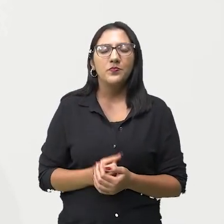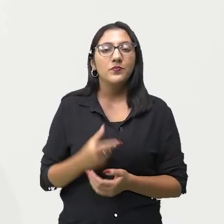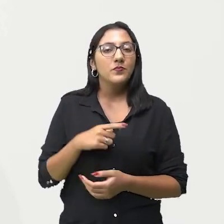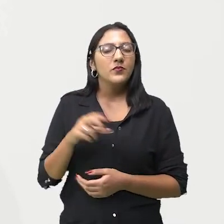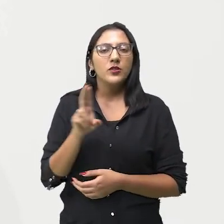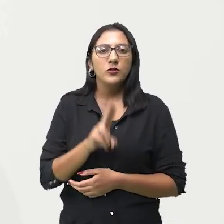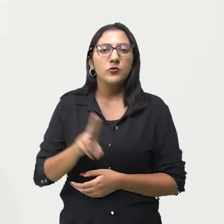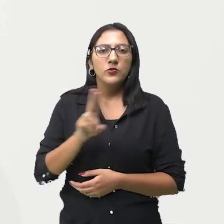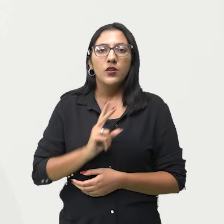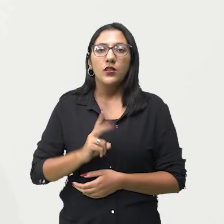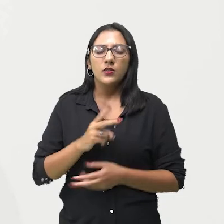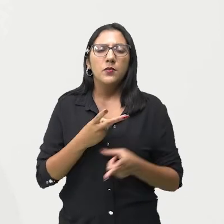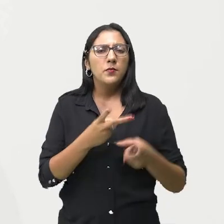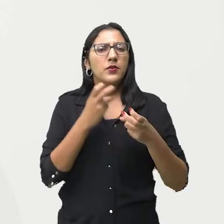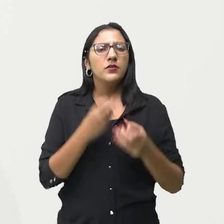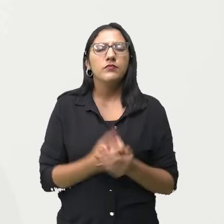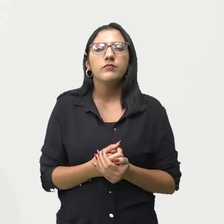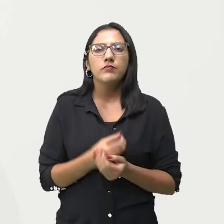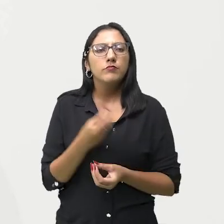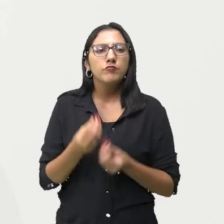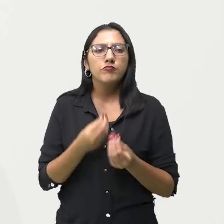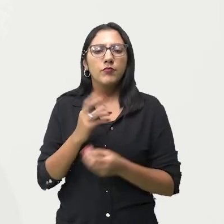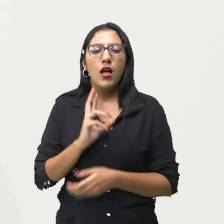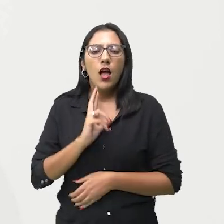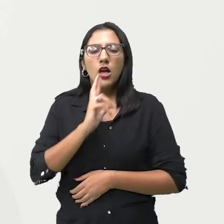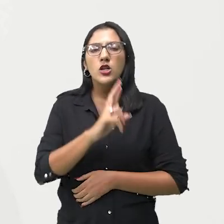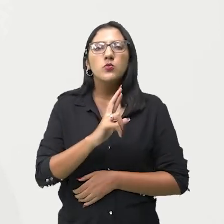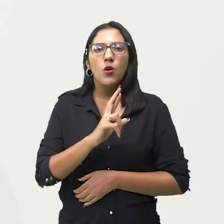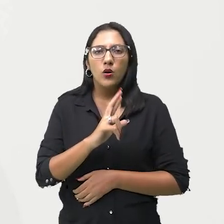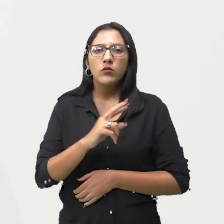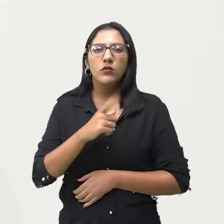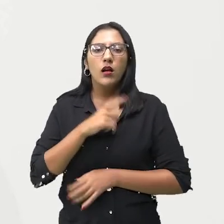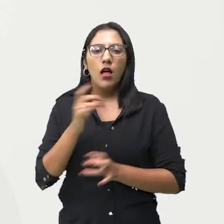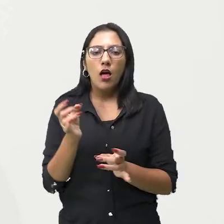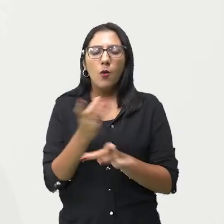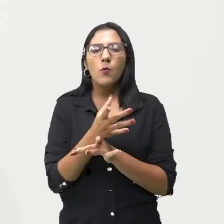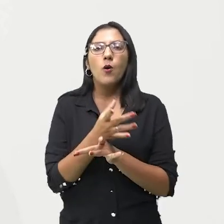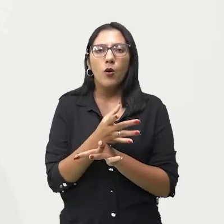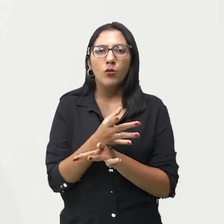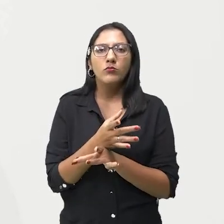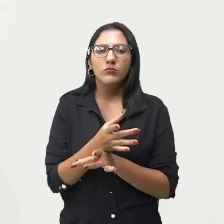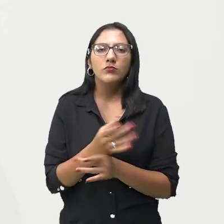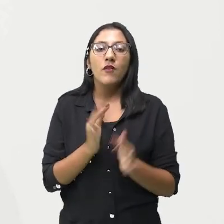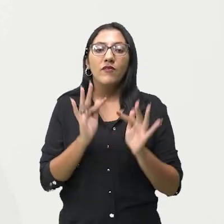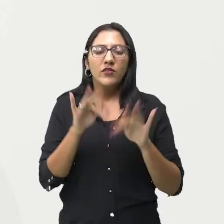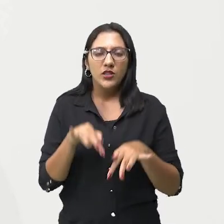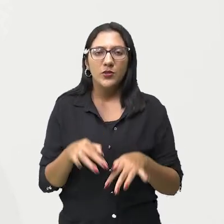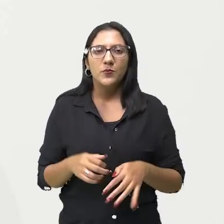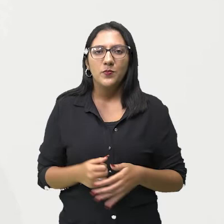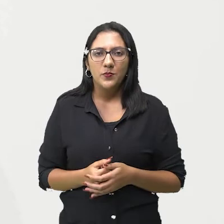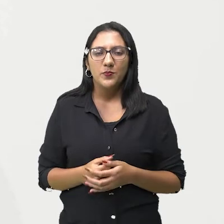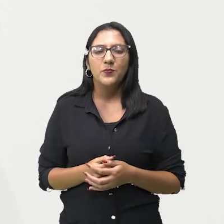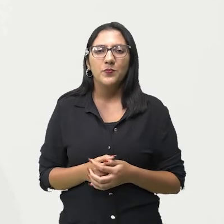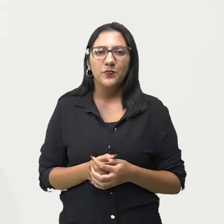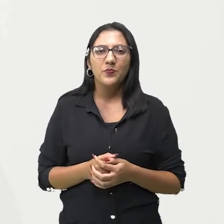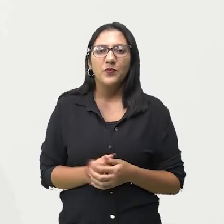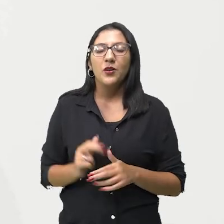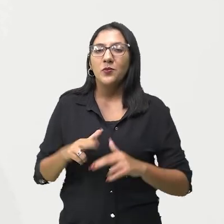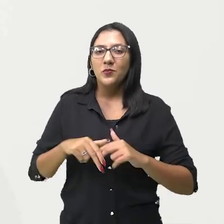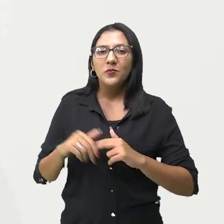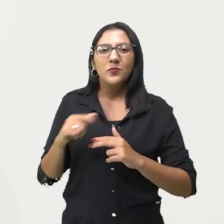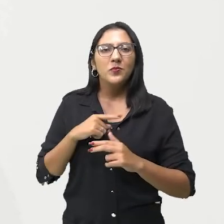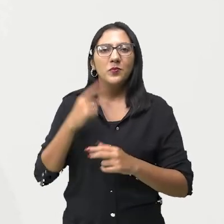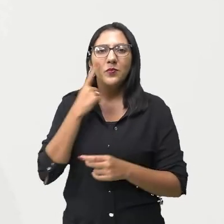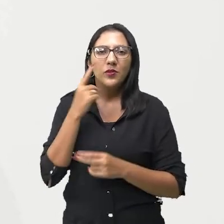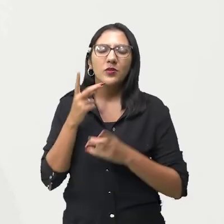é utilizado para expressar o resultado de uma ação, algo que foi concluído, algo que foi acabado, tá? É essa